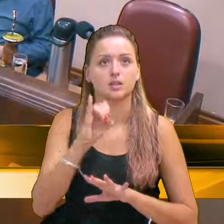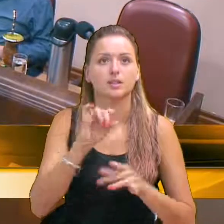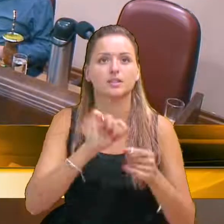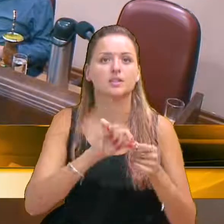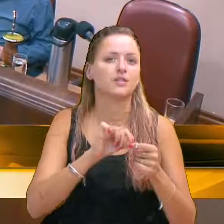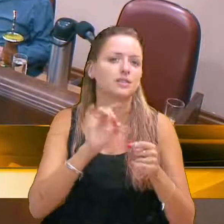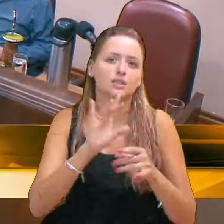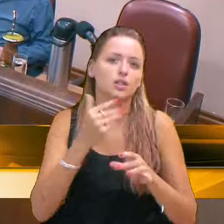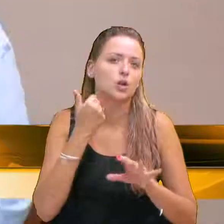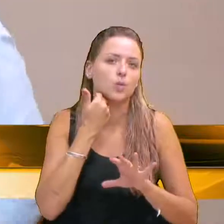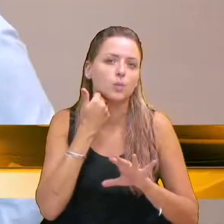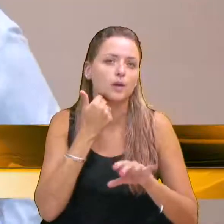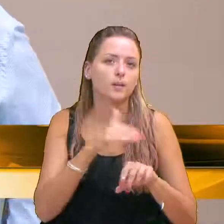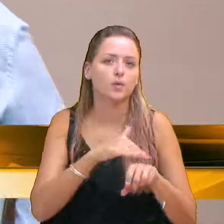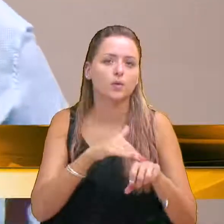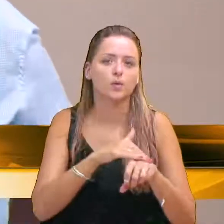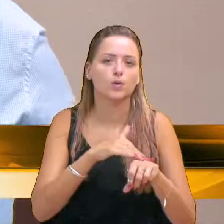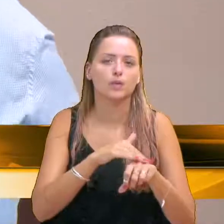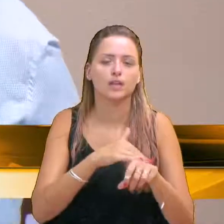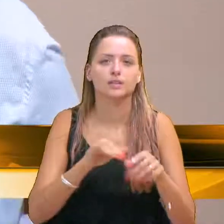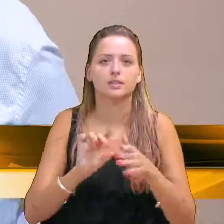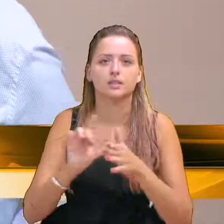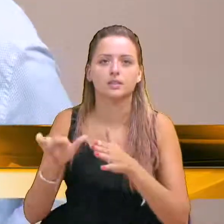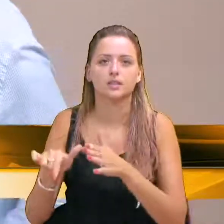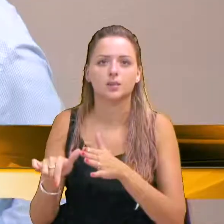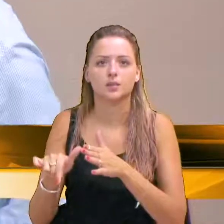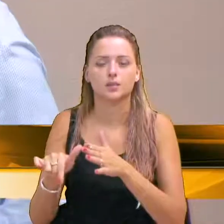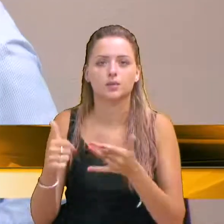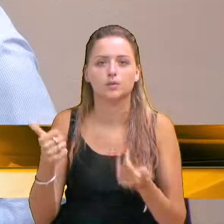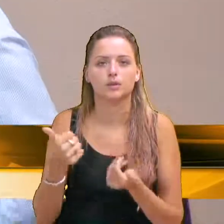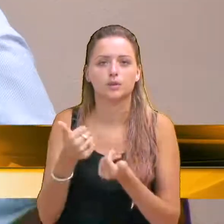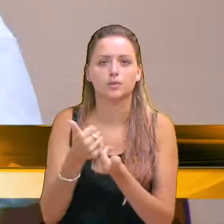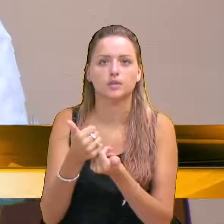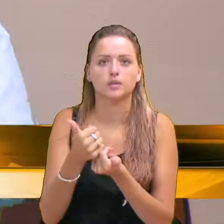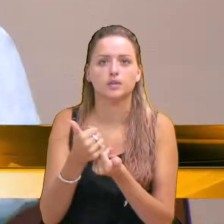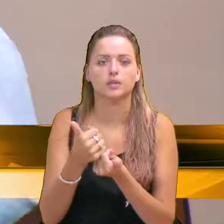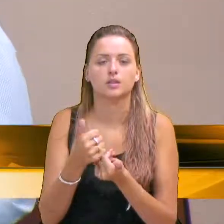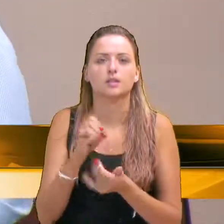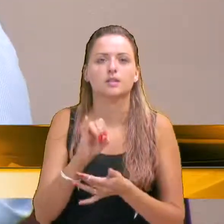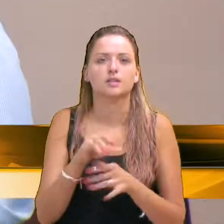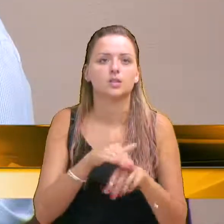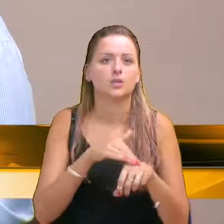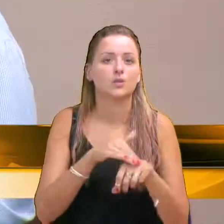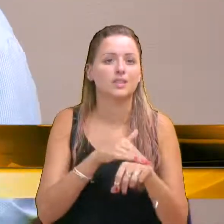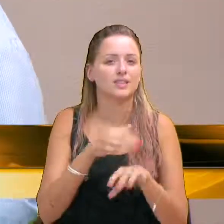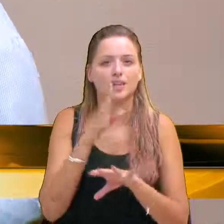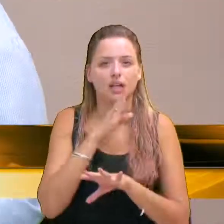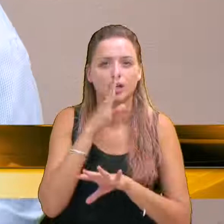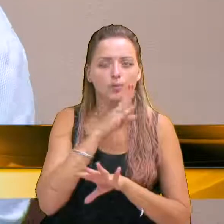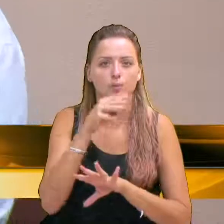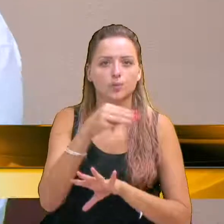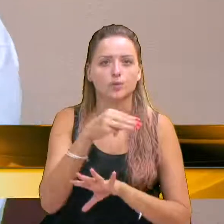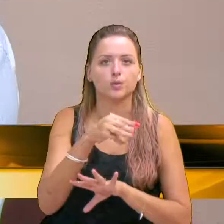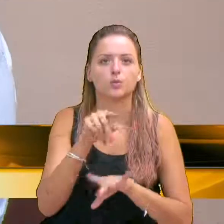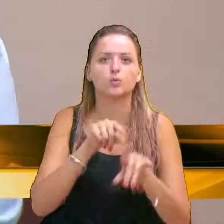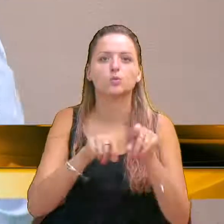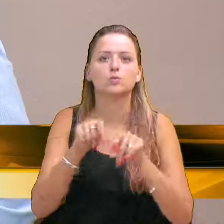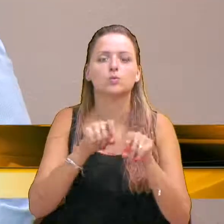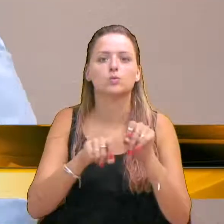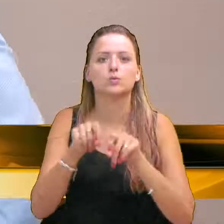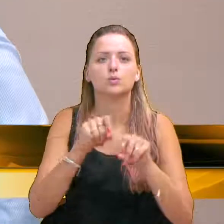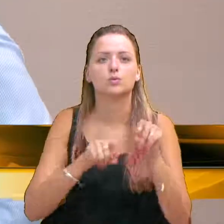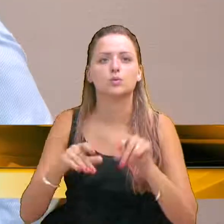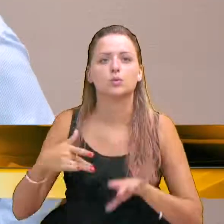conversa rápida, depois nós temos a mesa diretora também, a gente pudesse conversar alguns minutinhos sobre a situação